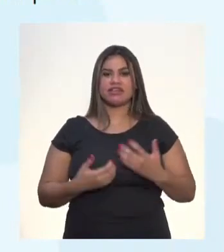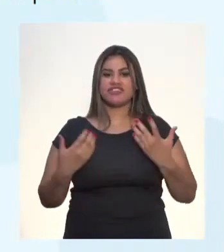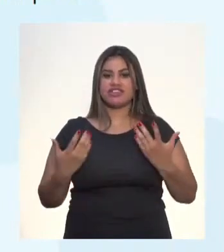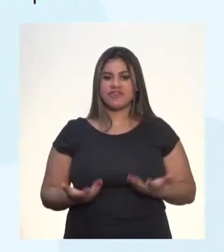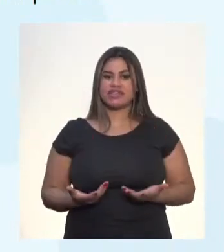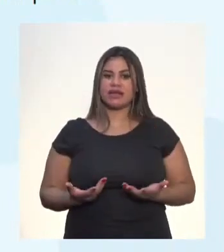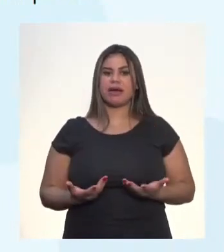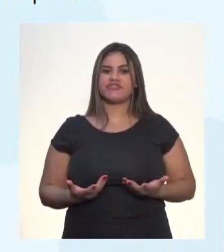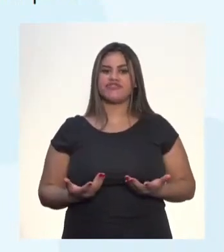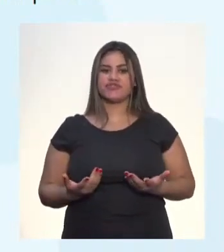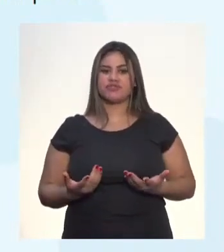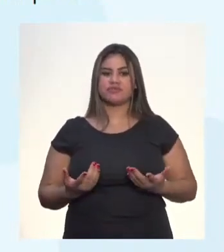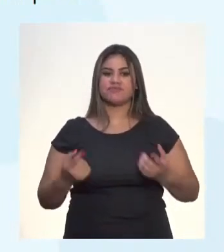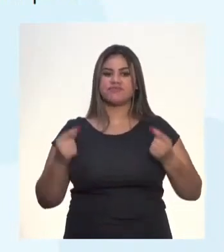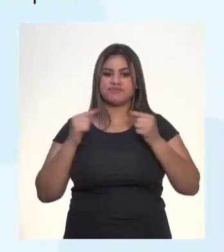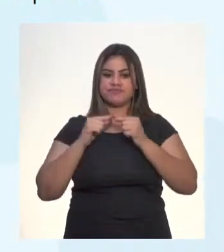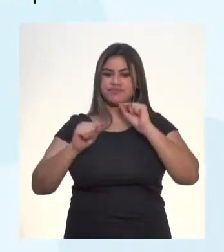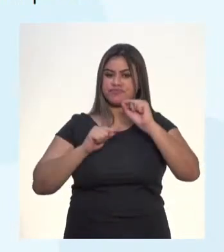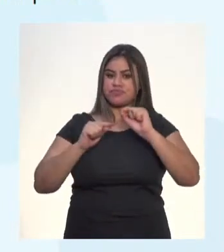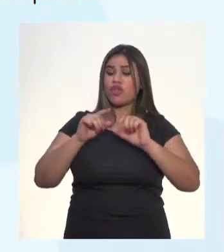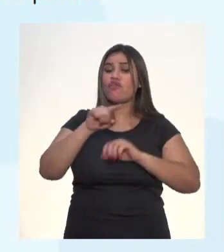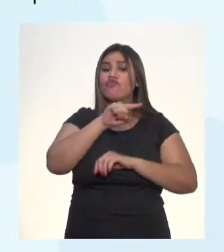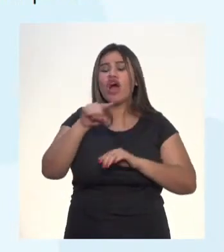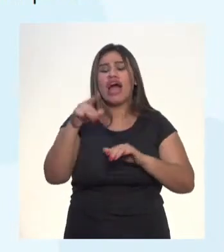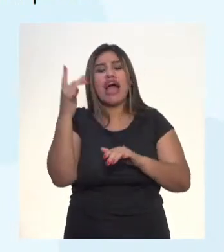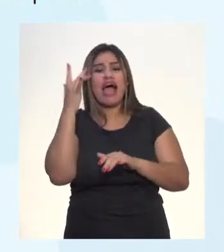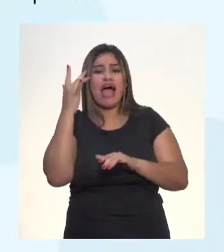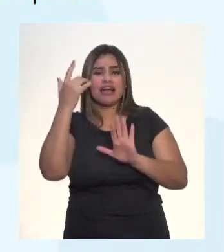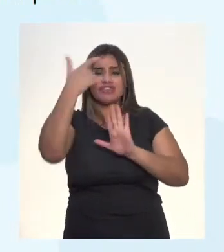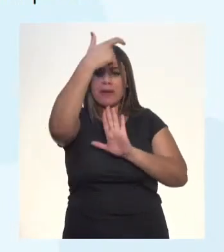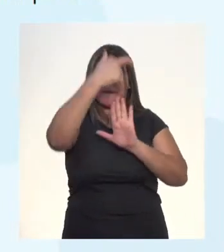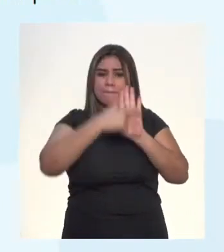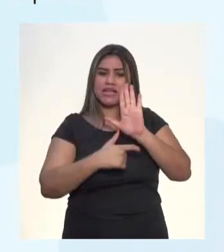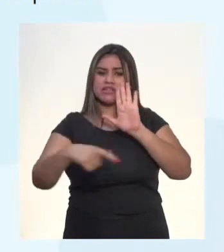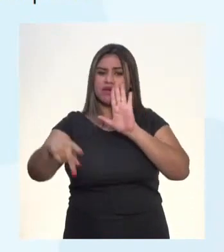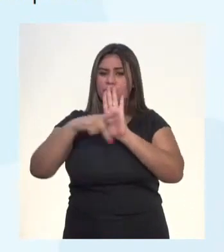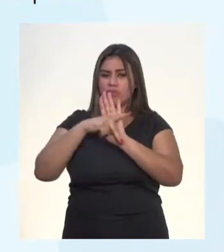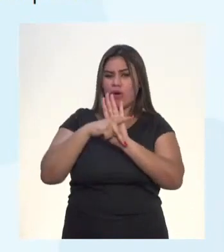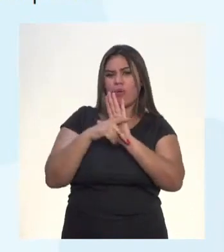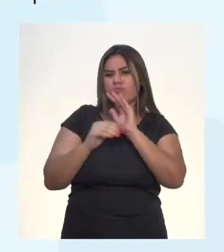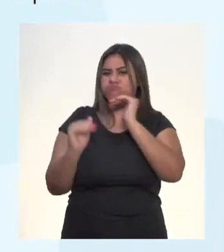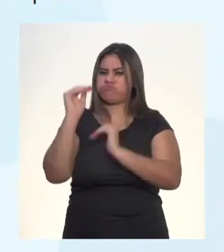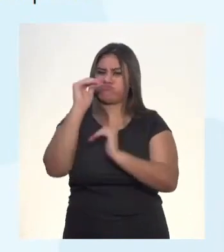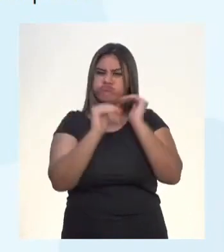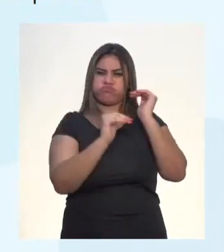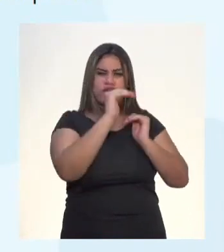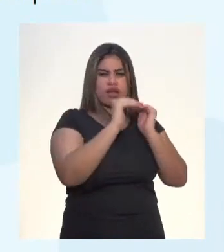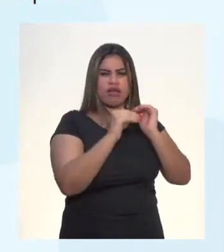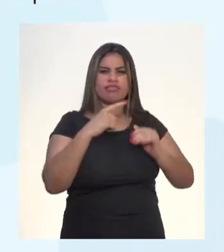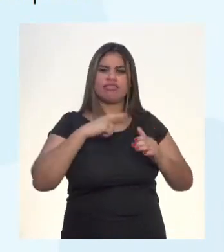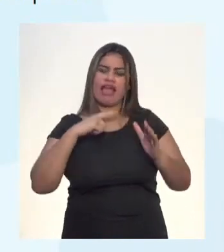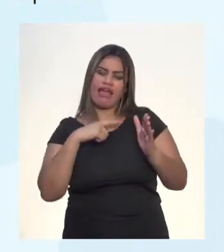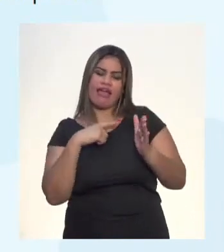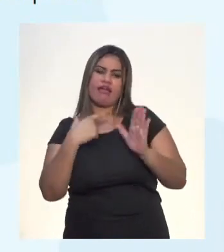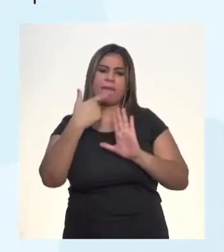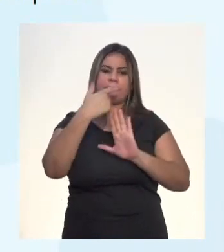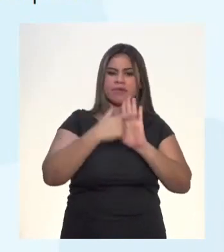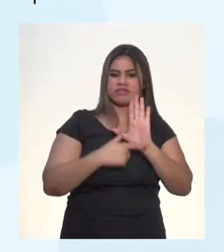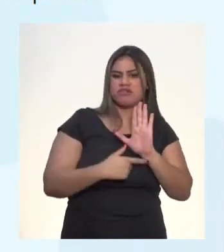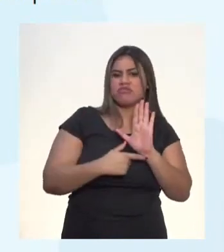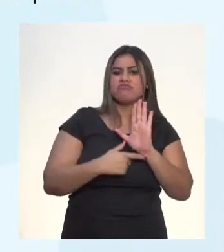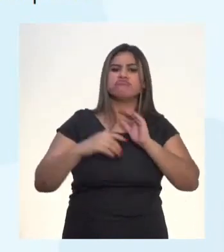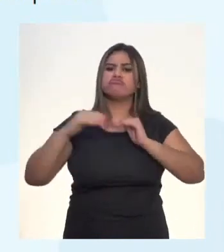para o Brasil, vocês acham que existe algum tipo de padrão na maioria dos tipos de desigualdade? Existe uma padronização em quais são os tipos